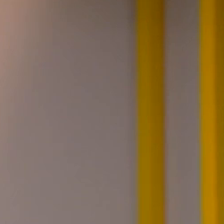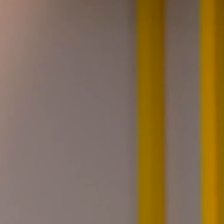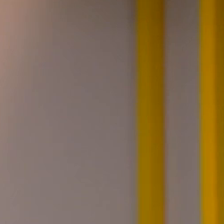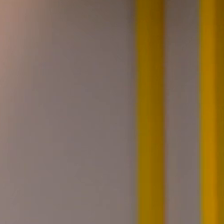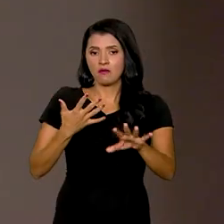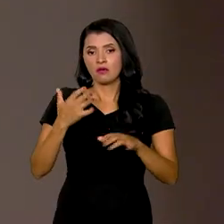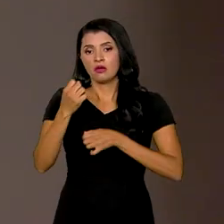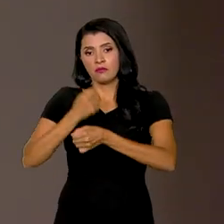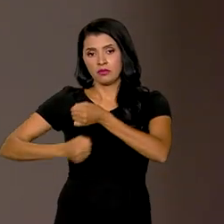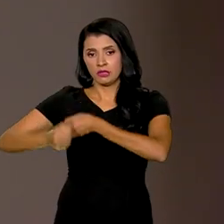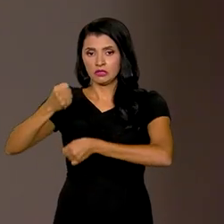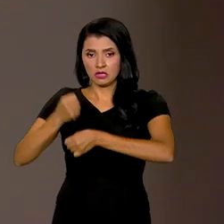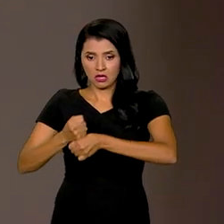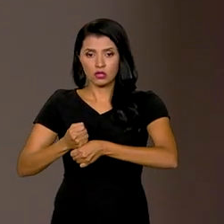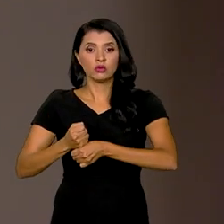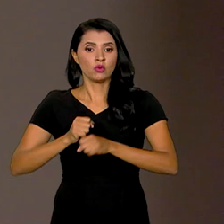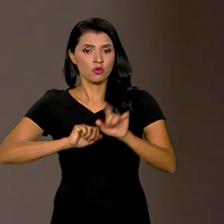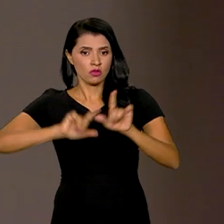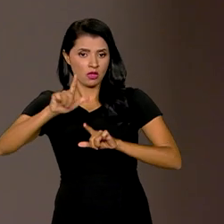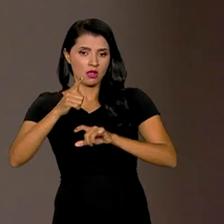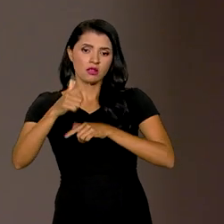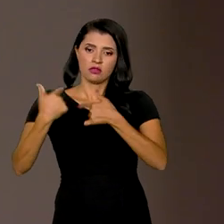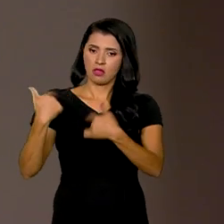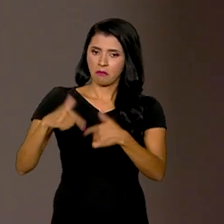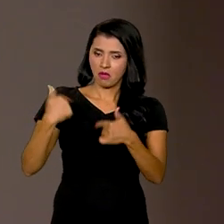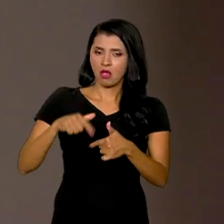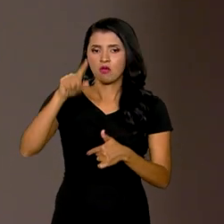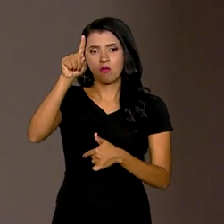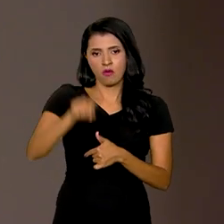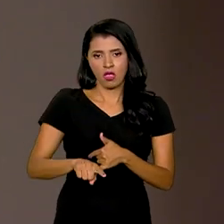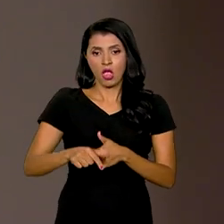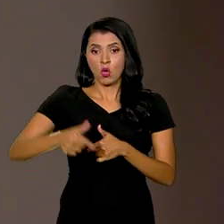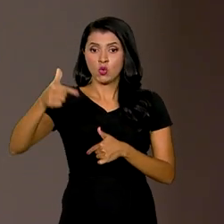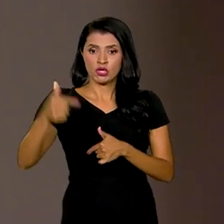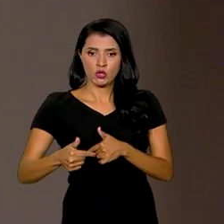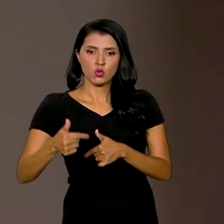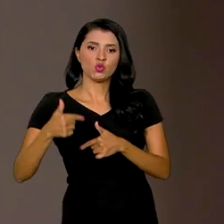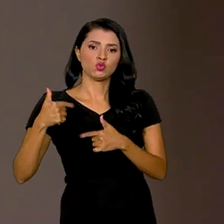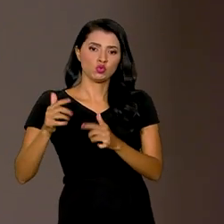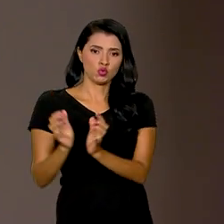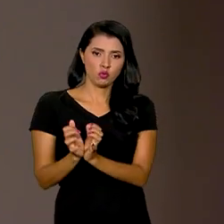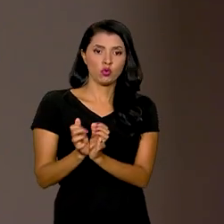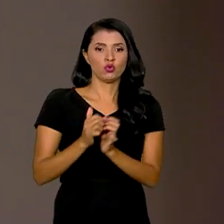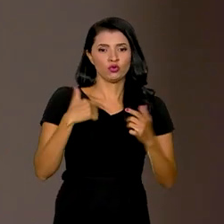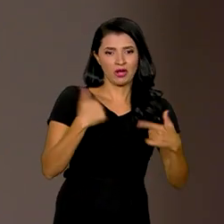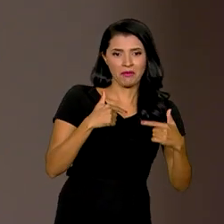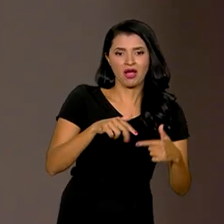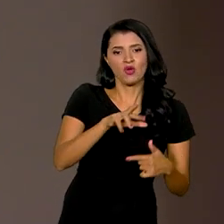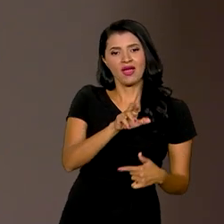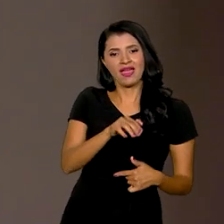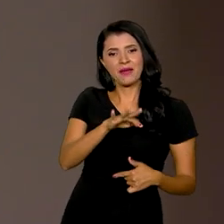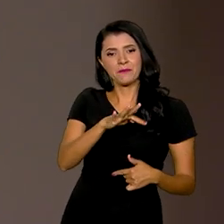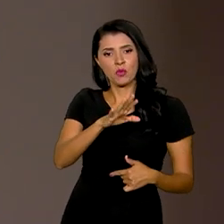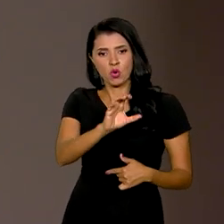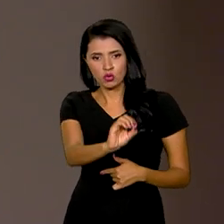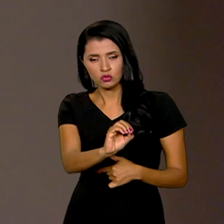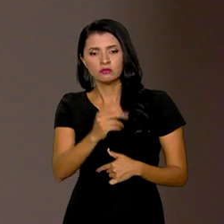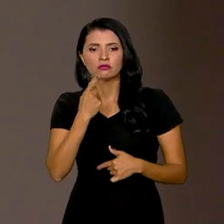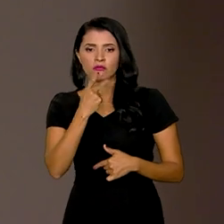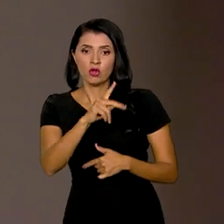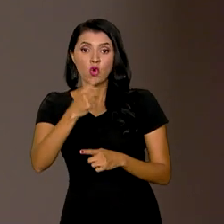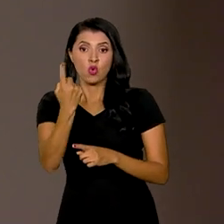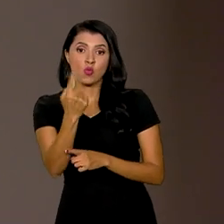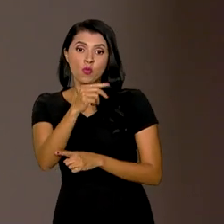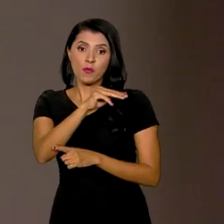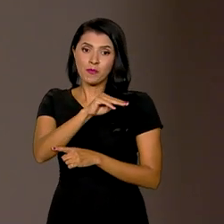no ano passado. O teletrabalho é considerado um subgrupo do trabalho remoto. Além disso, o estudo revelou que 1,5 milhão